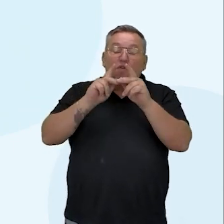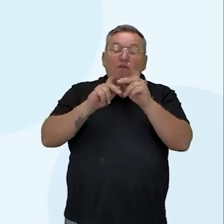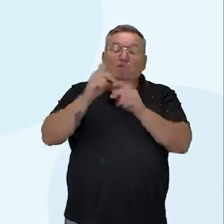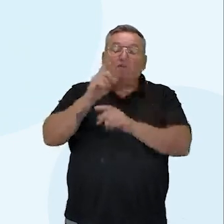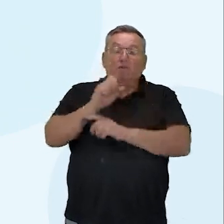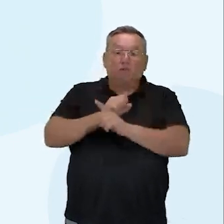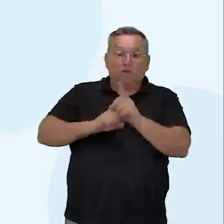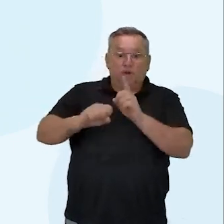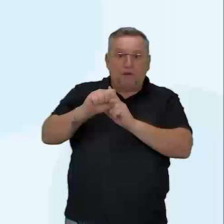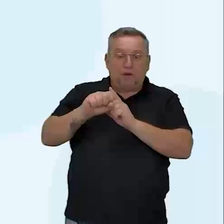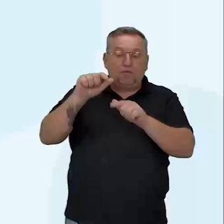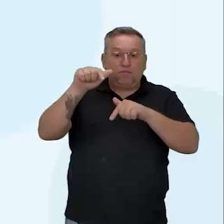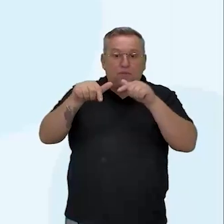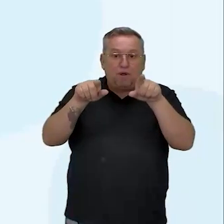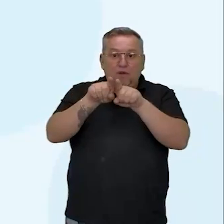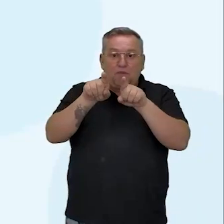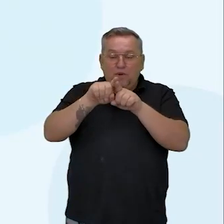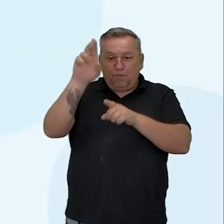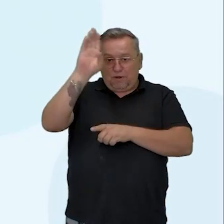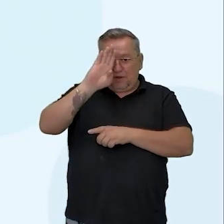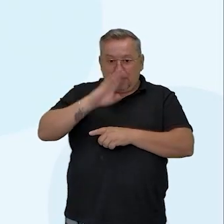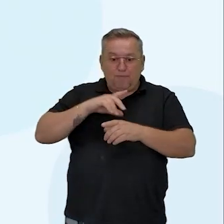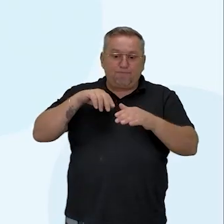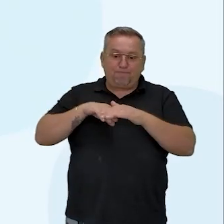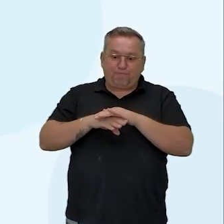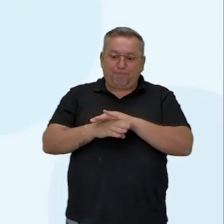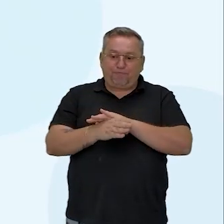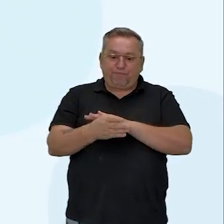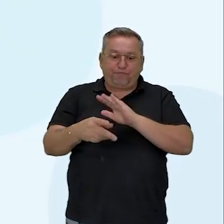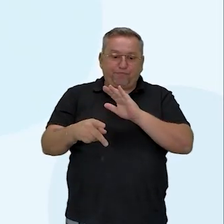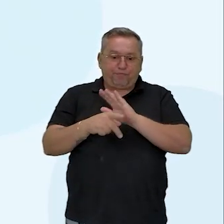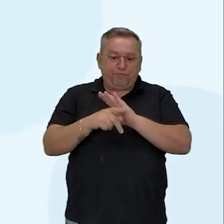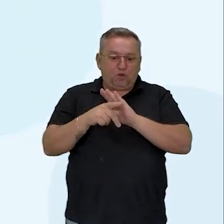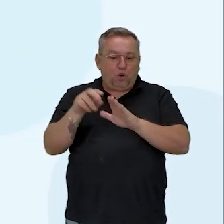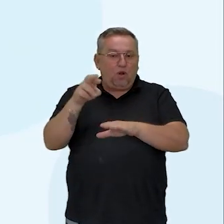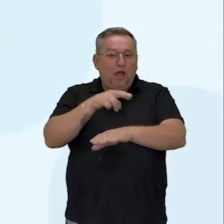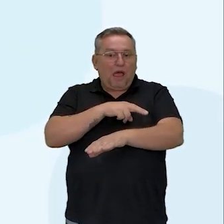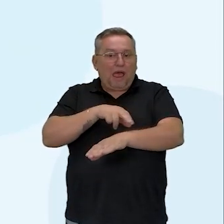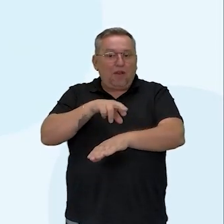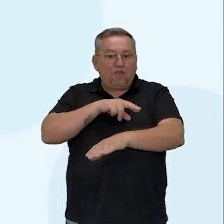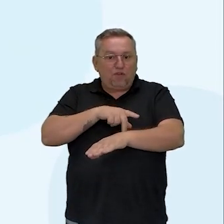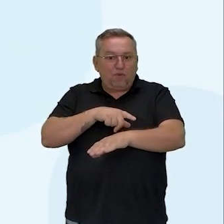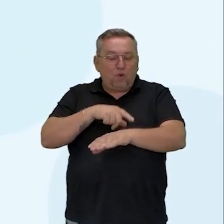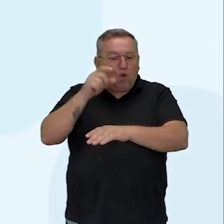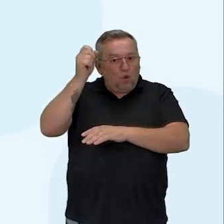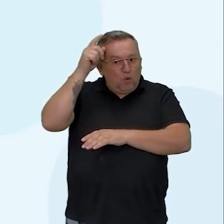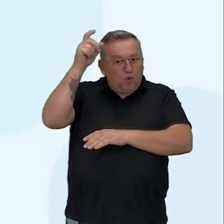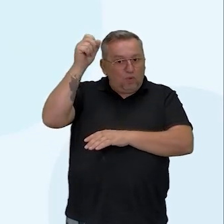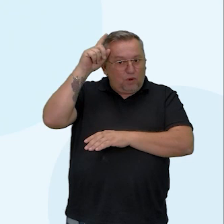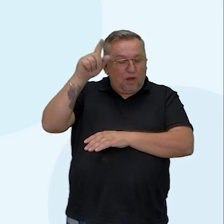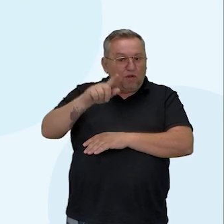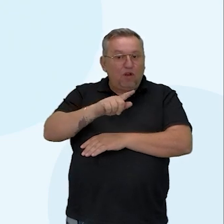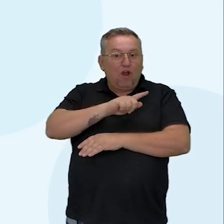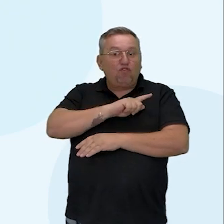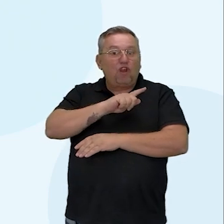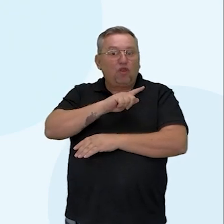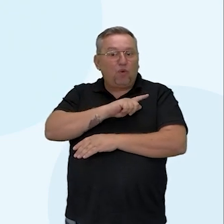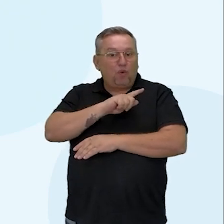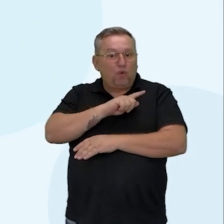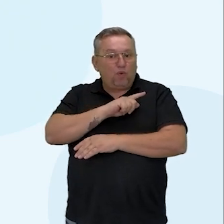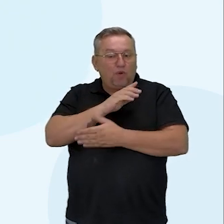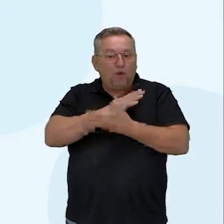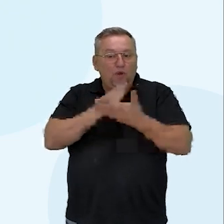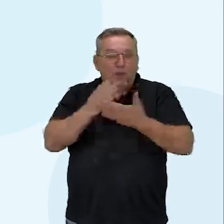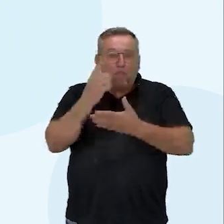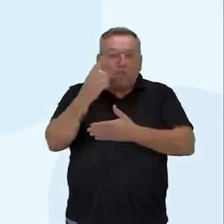operária brasileira com suas tradições étnico-culturais da era do Getúlio Vargas, iniciada na década